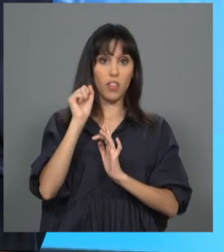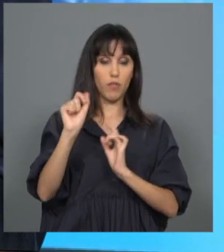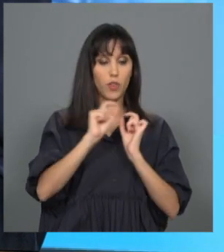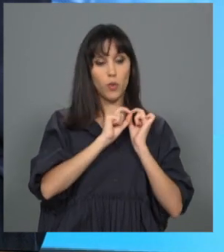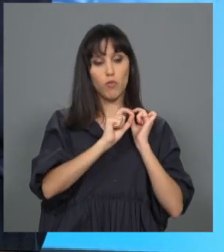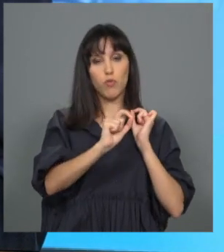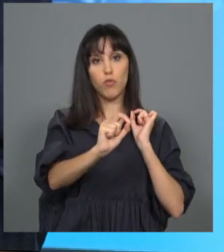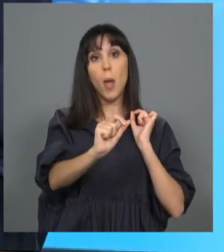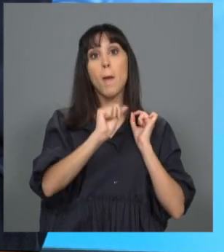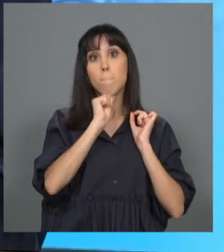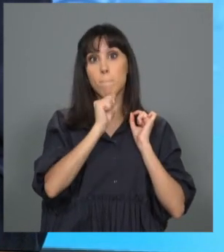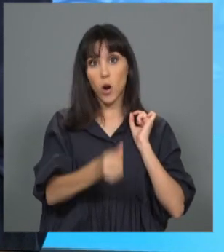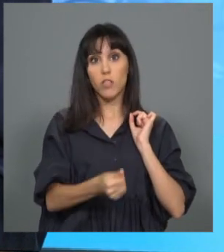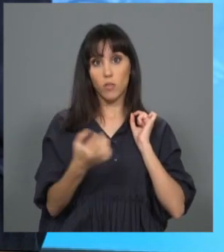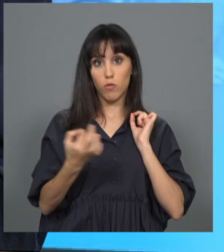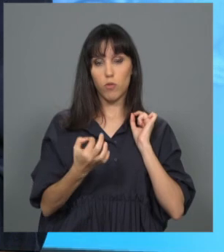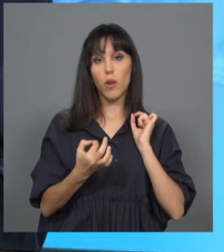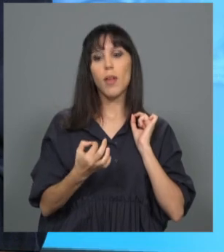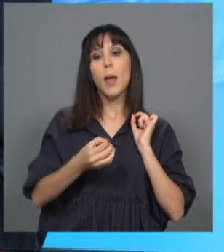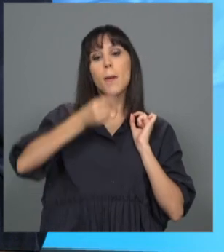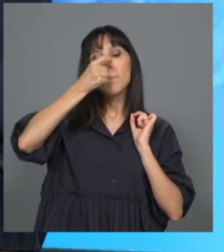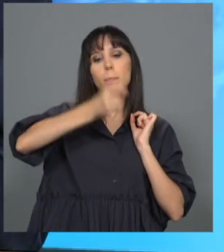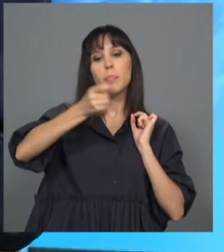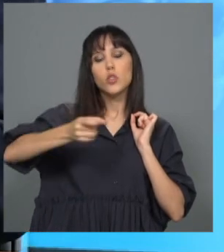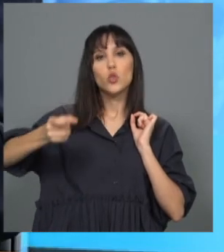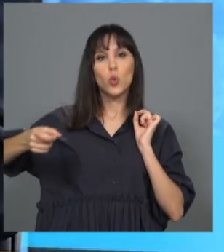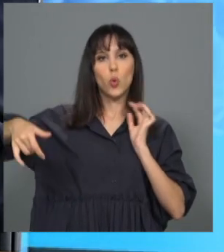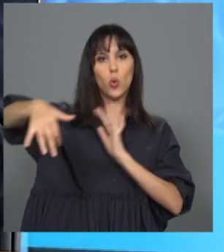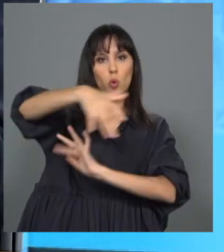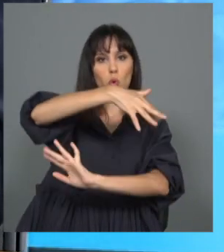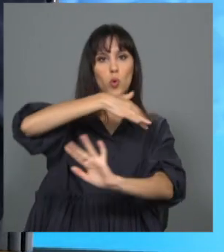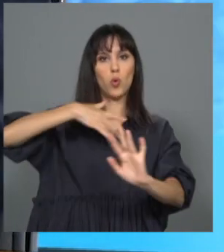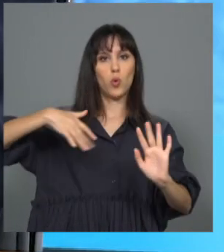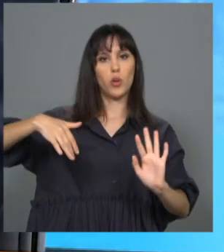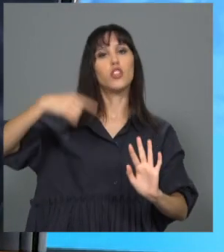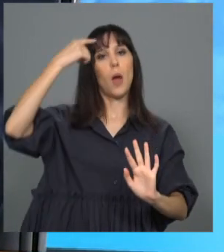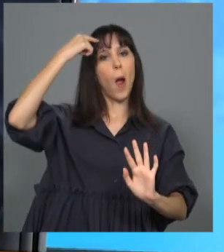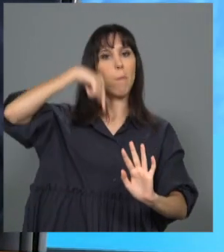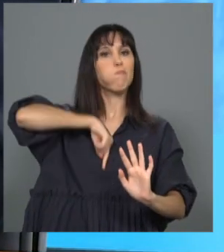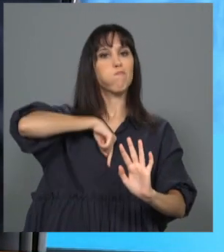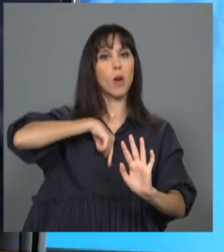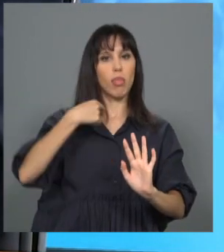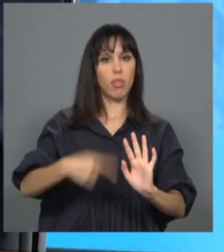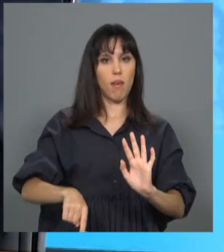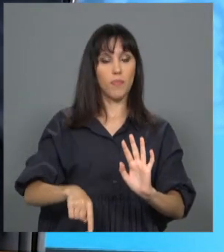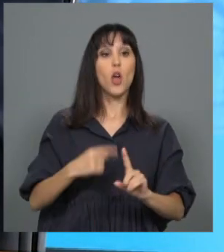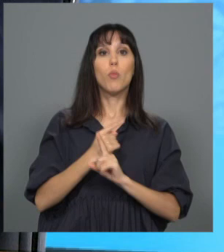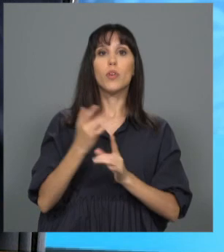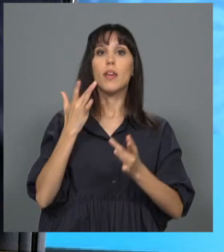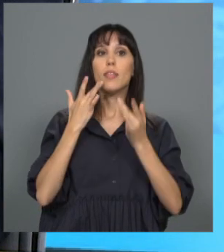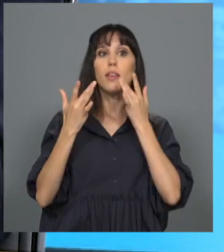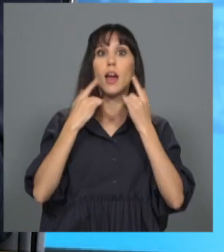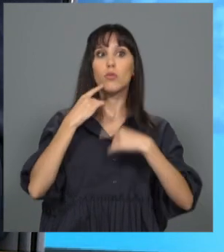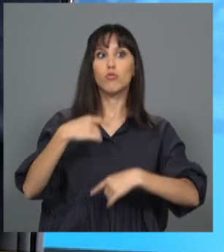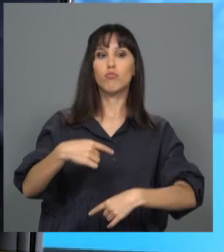do povo, dos habitantes do povo, que é uma representação que